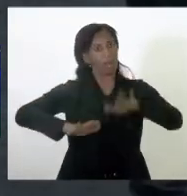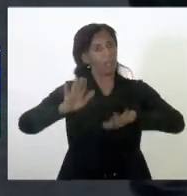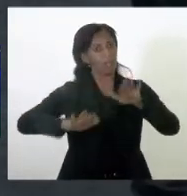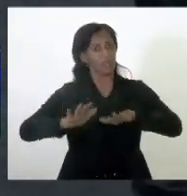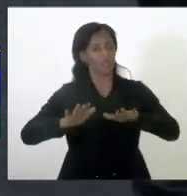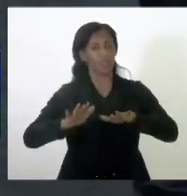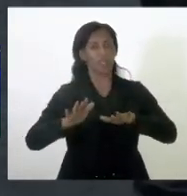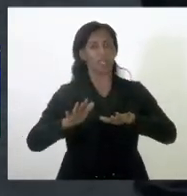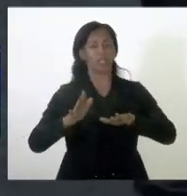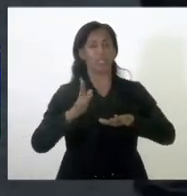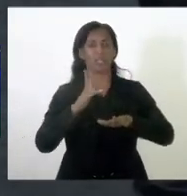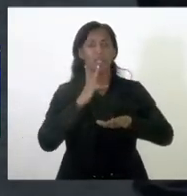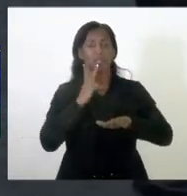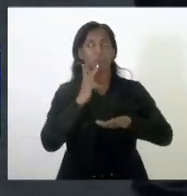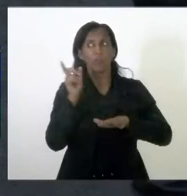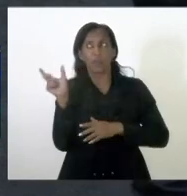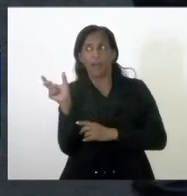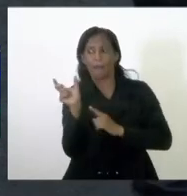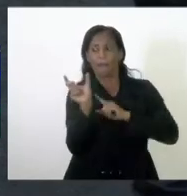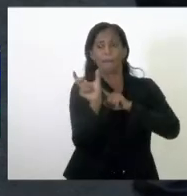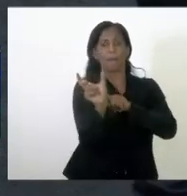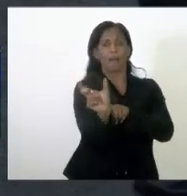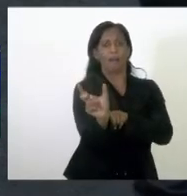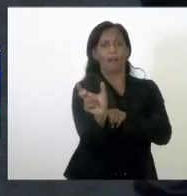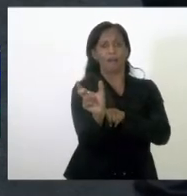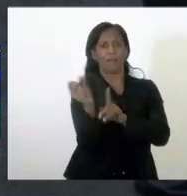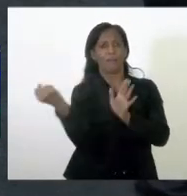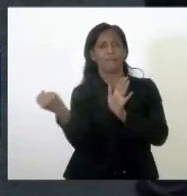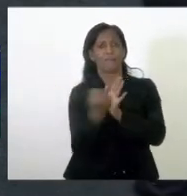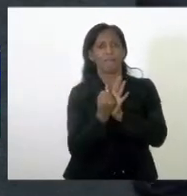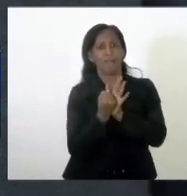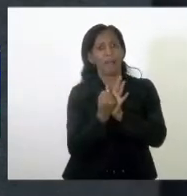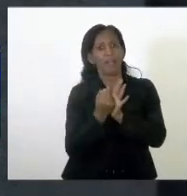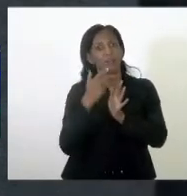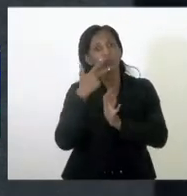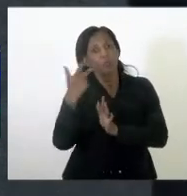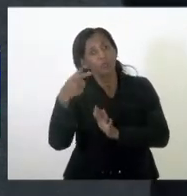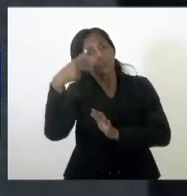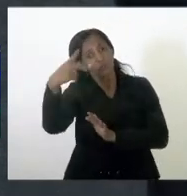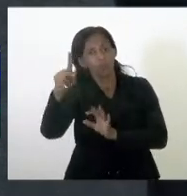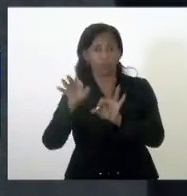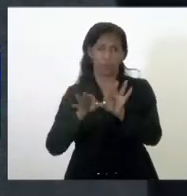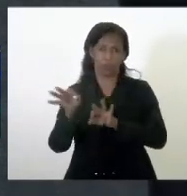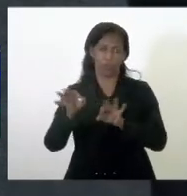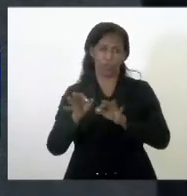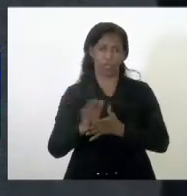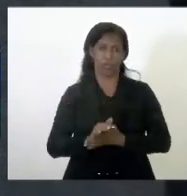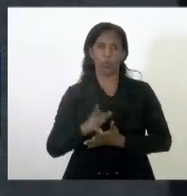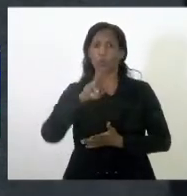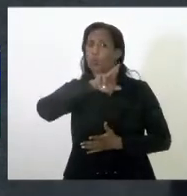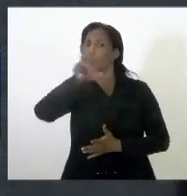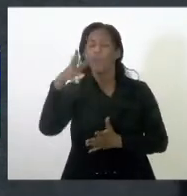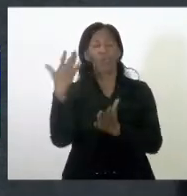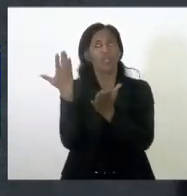palavra estudo de impacto. Quando me referi ao projeto de Vossa Excelência, não há que se fazer estudo de impacto,